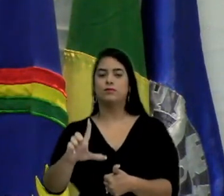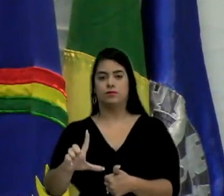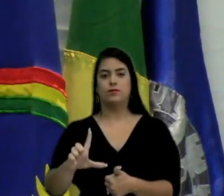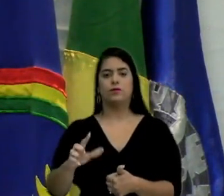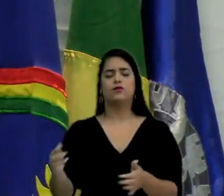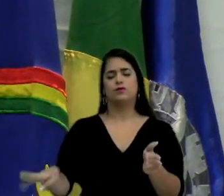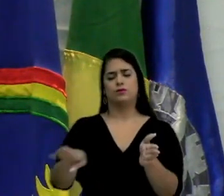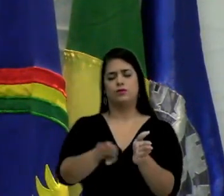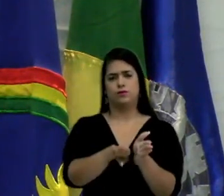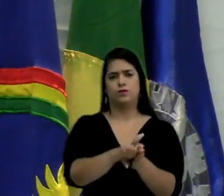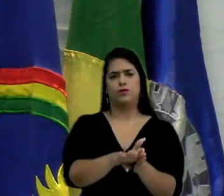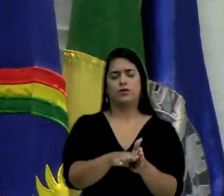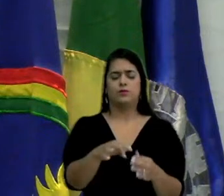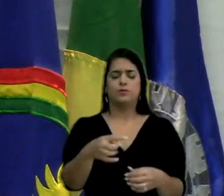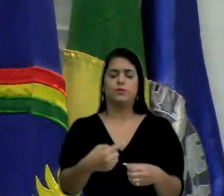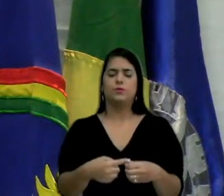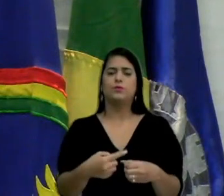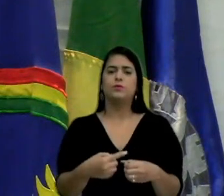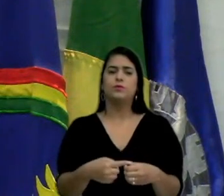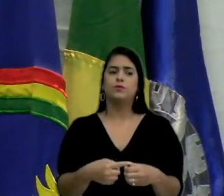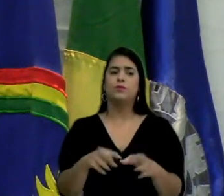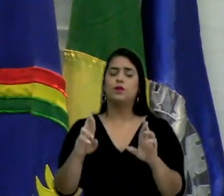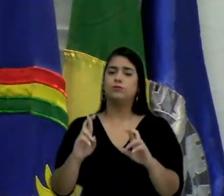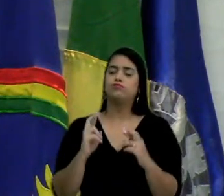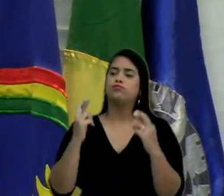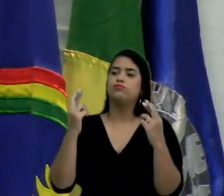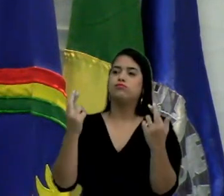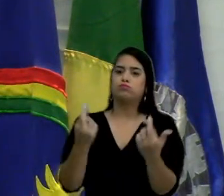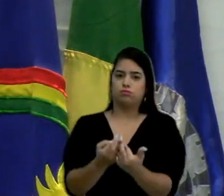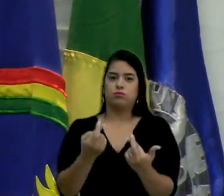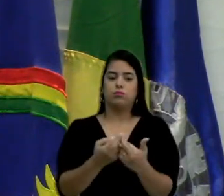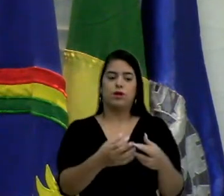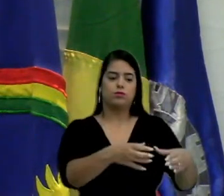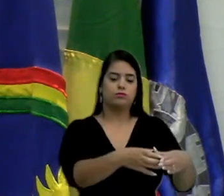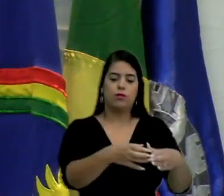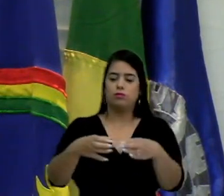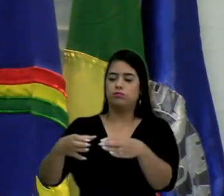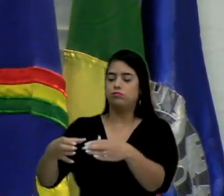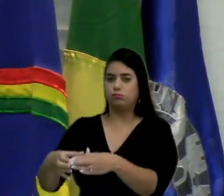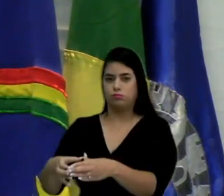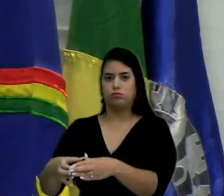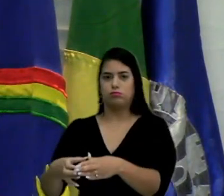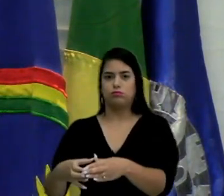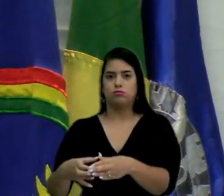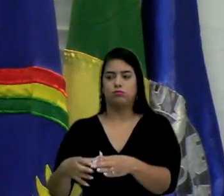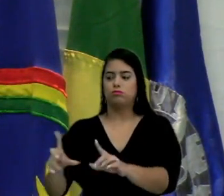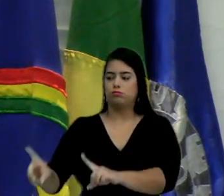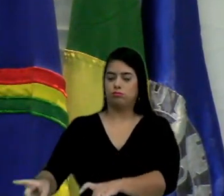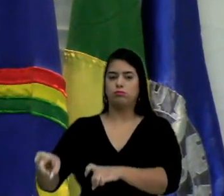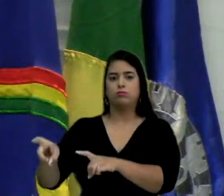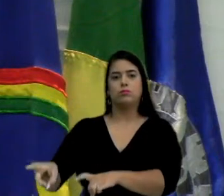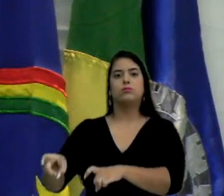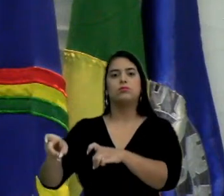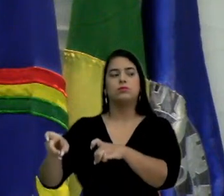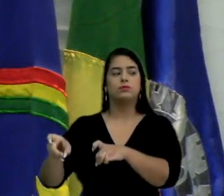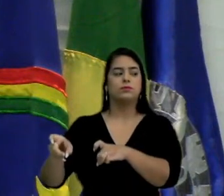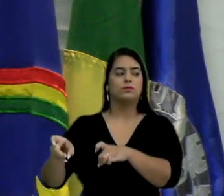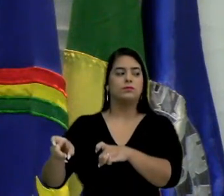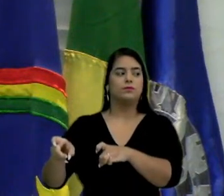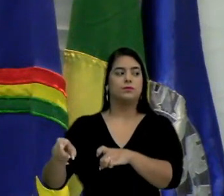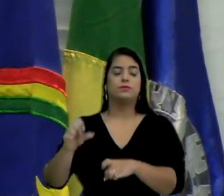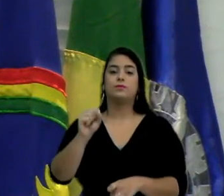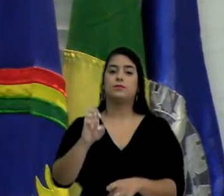o município onde nós vamos nos reunir com os representantes das Comunidades Quilombolas aqui do nosso município tanto do